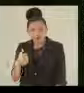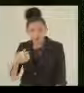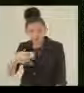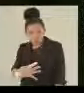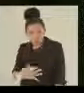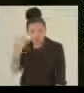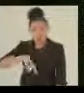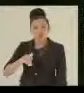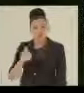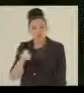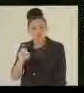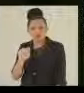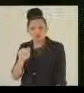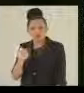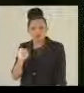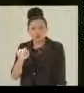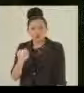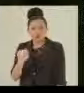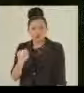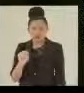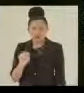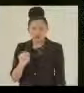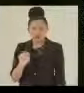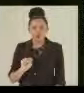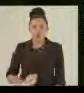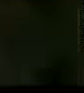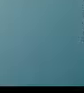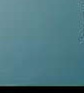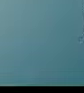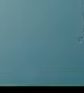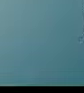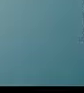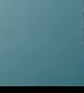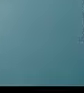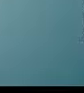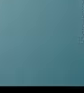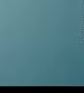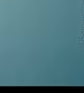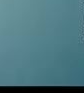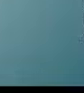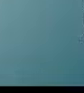estado continuar a crescer. Peço seu voto no 1414. 1414!